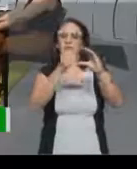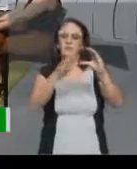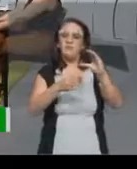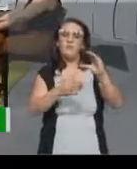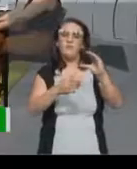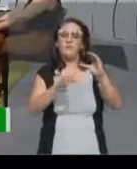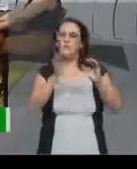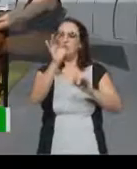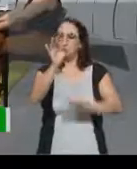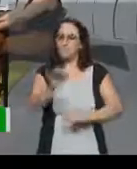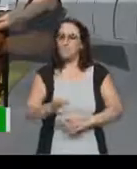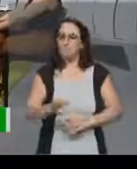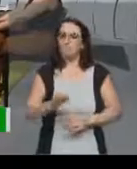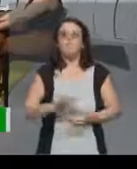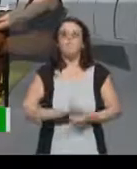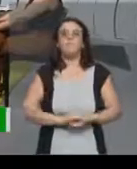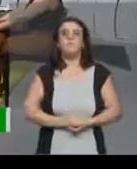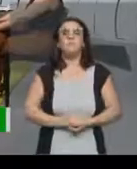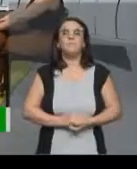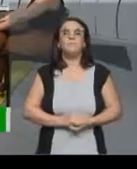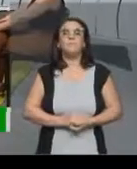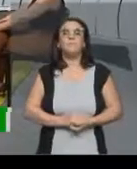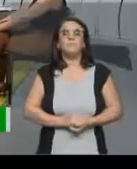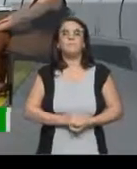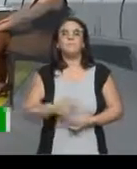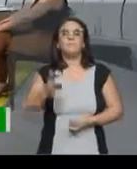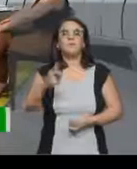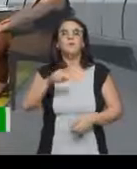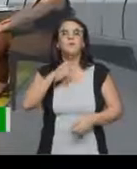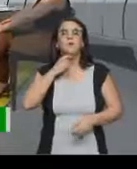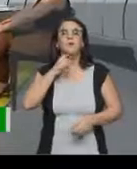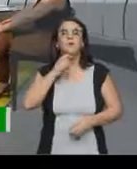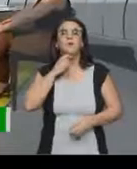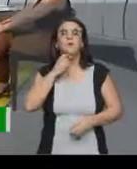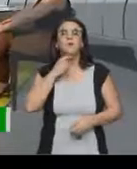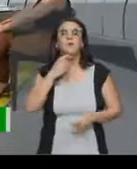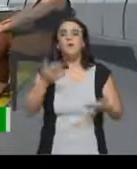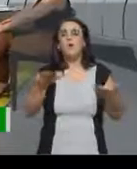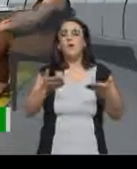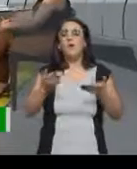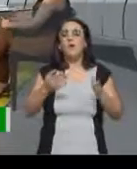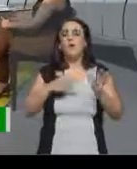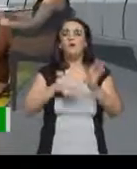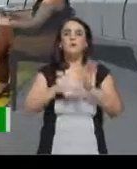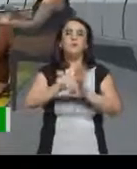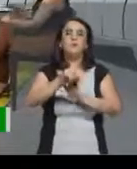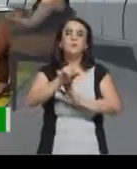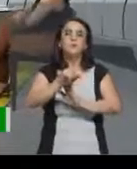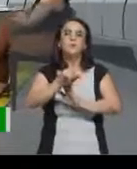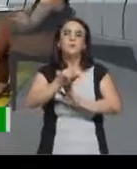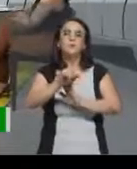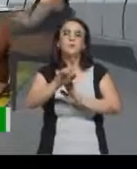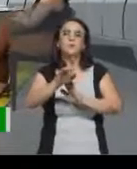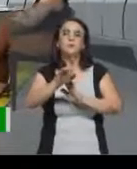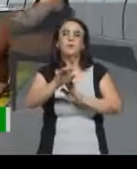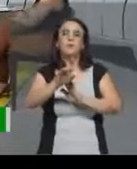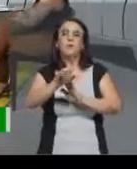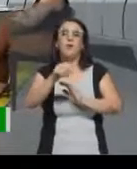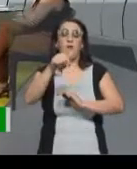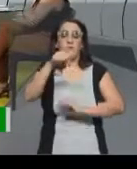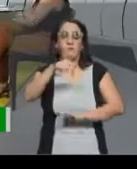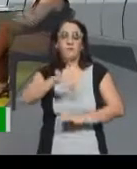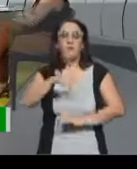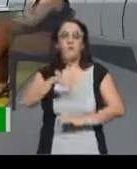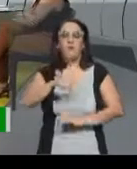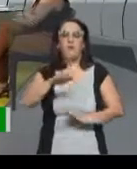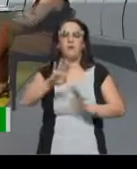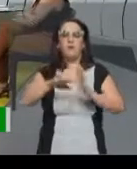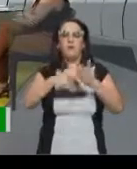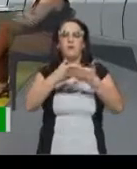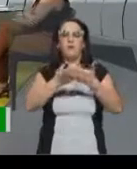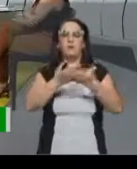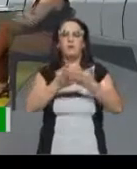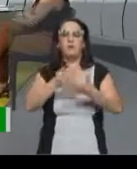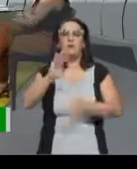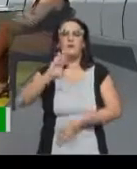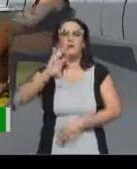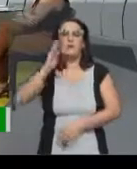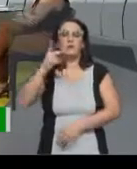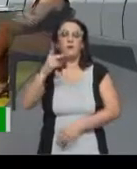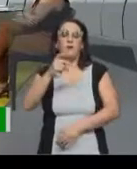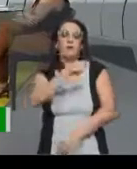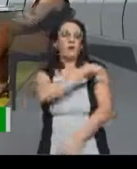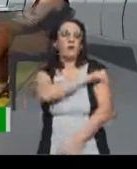Obrigada, professora. Nossa próxima dúvida agora veio da Escola Estadual Maria de Lourdes, aqui de Belo Horizonte. É o